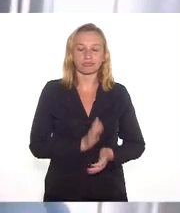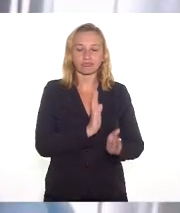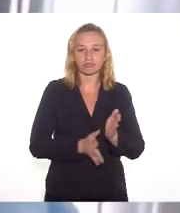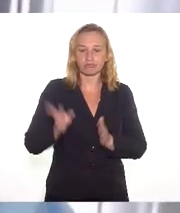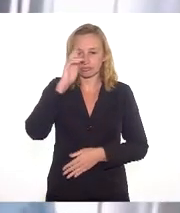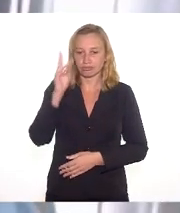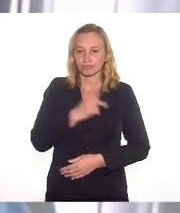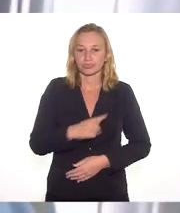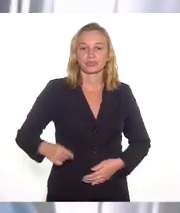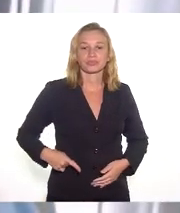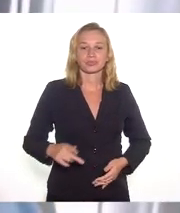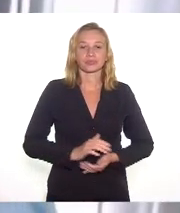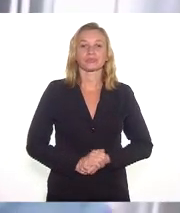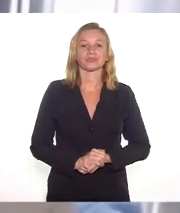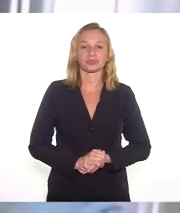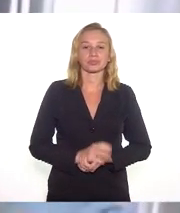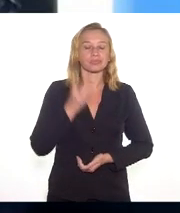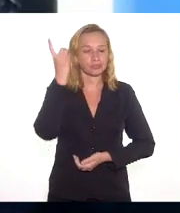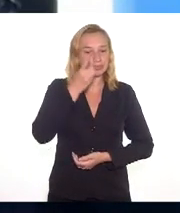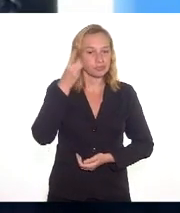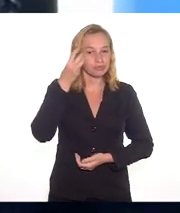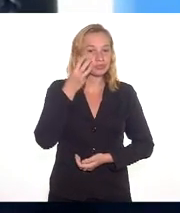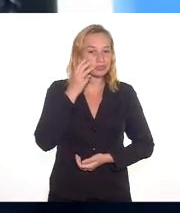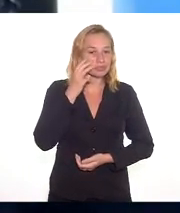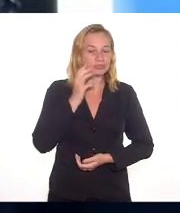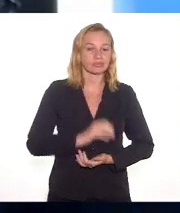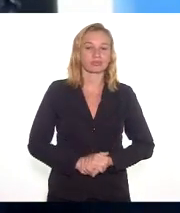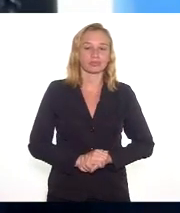presidente. Questão de ordem, deputado...